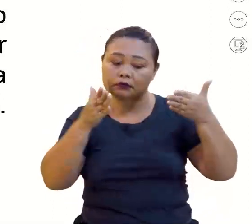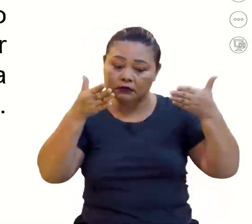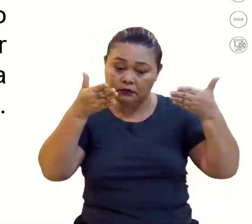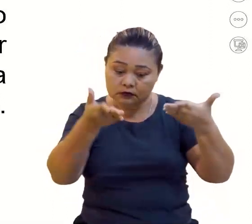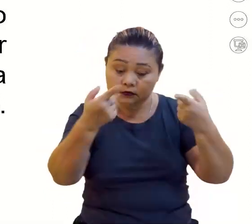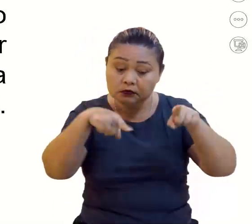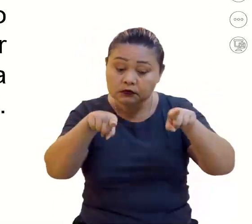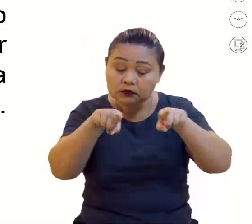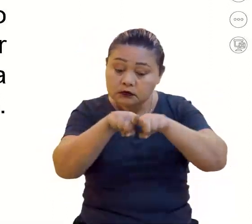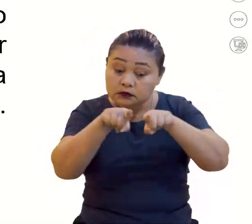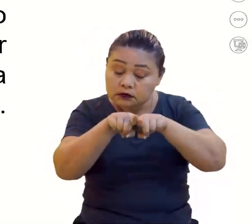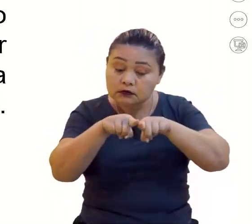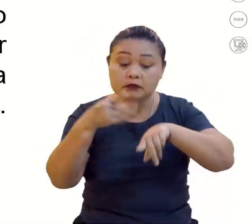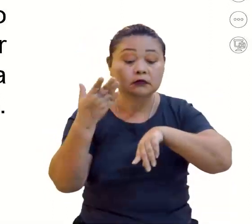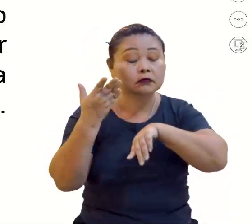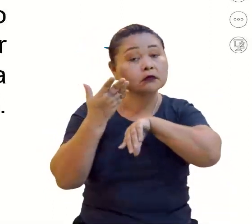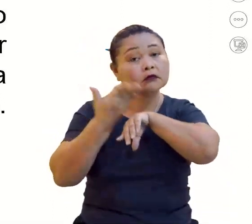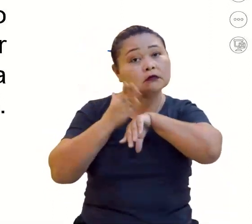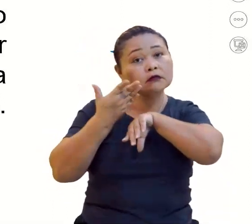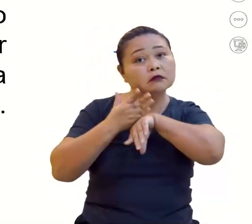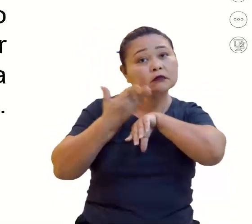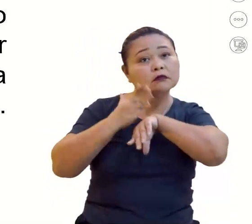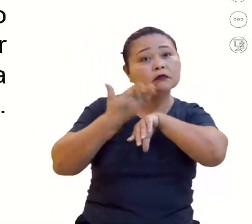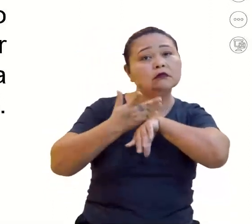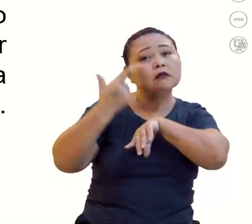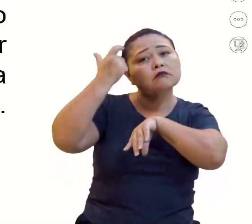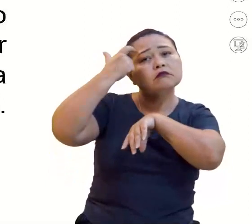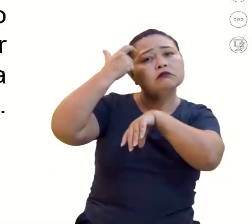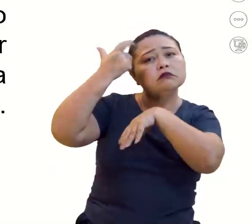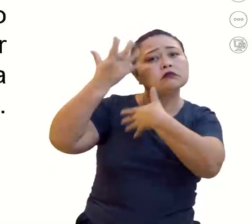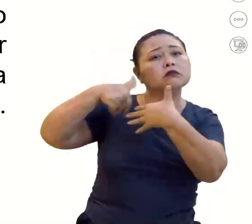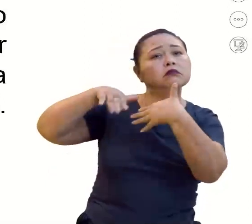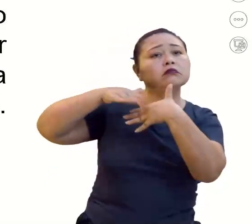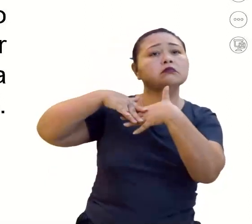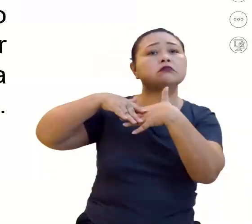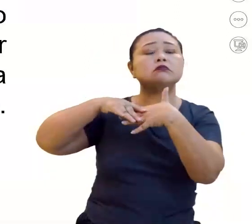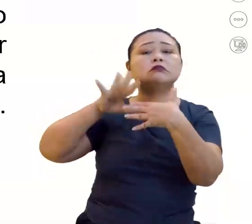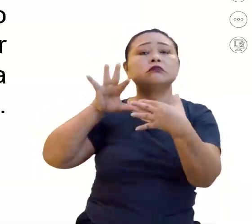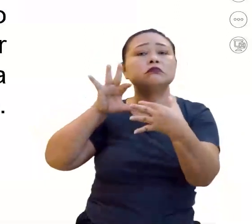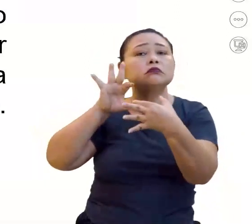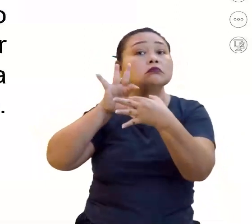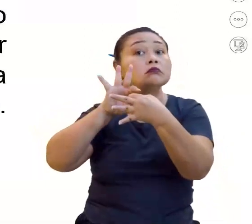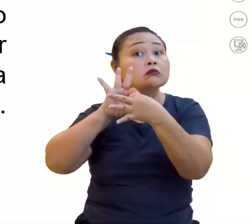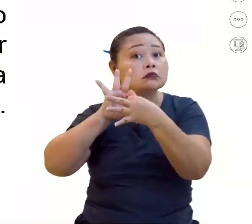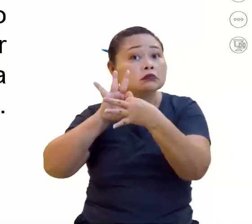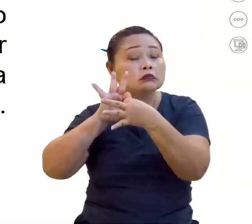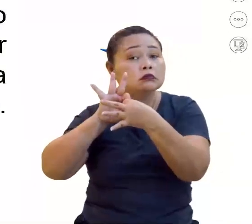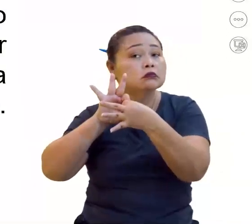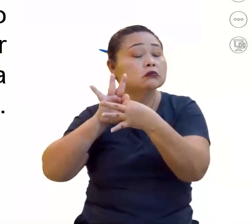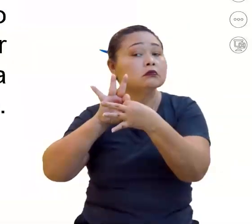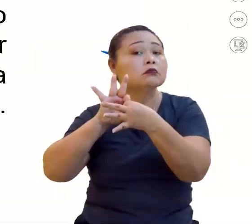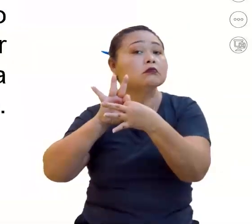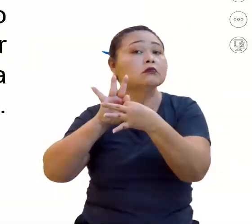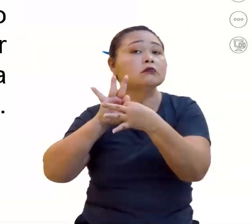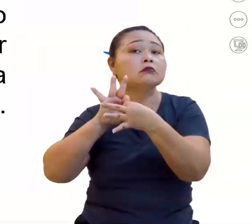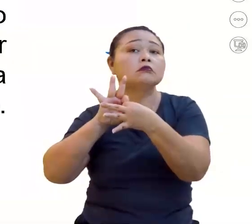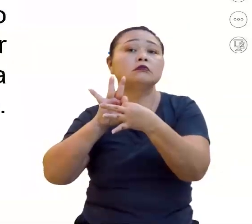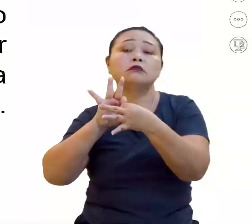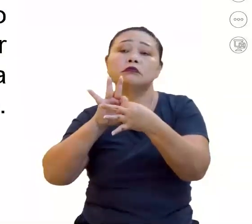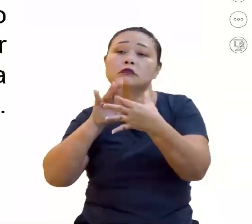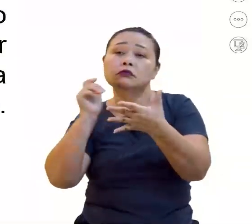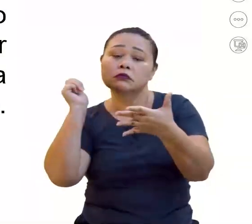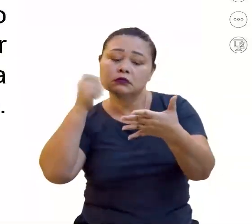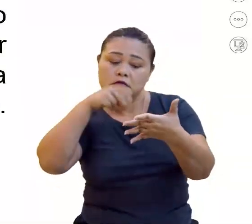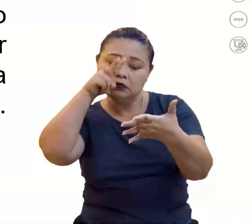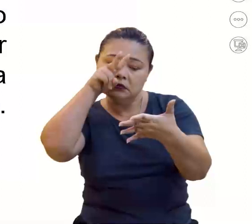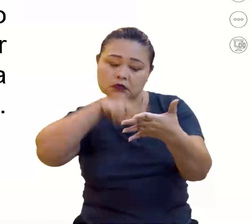no treinamento de um certo pensamento matemático, que já pode começar agora, que se refere à